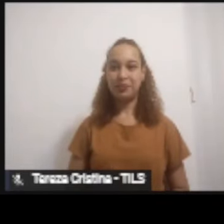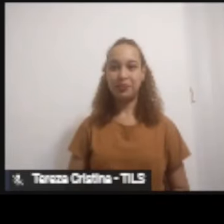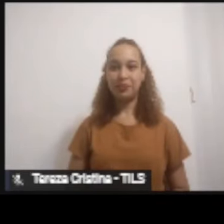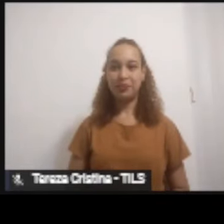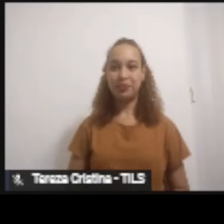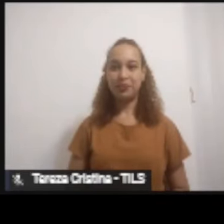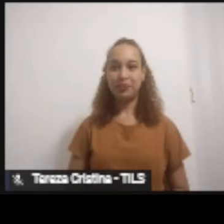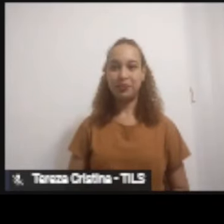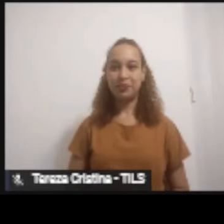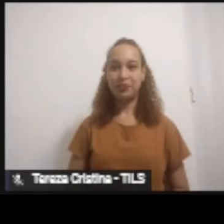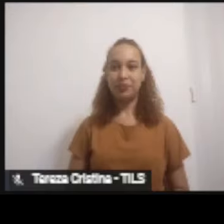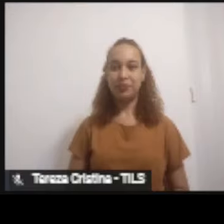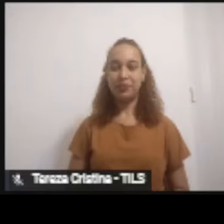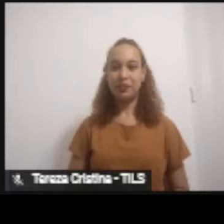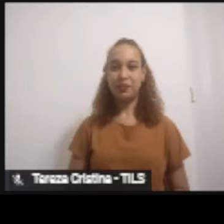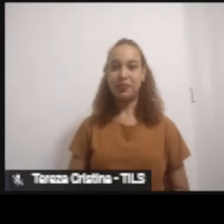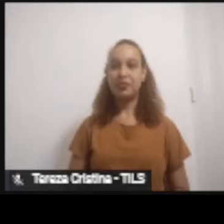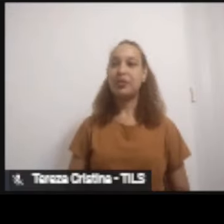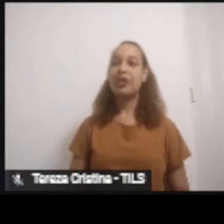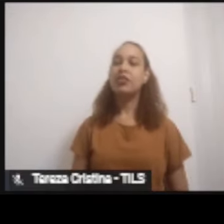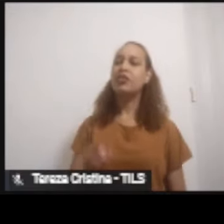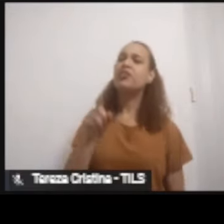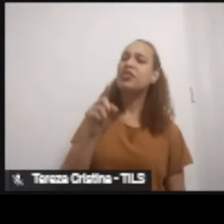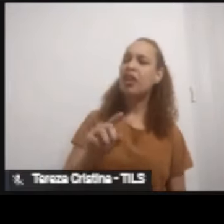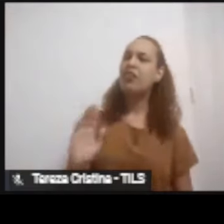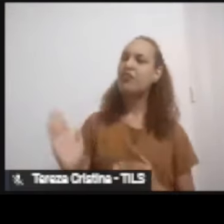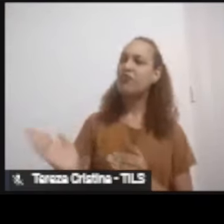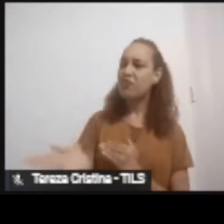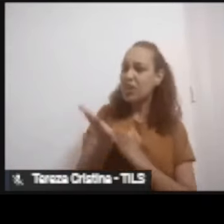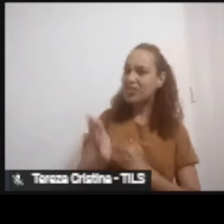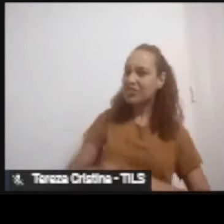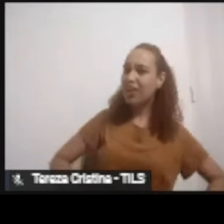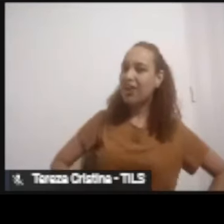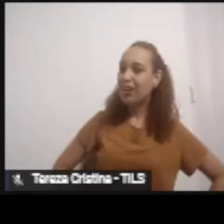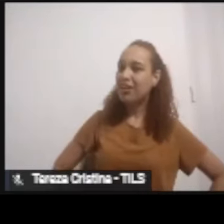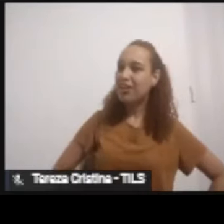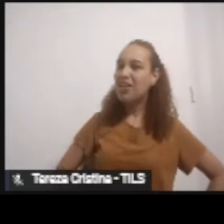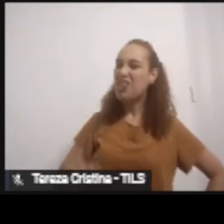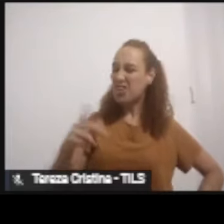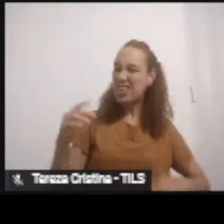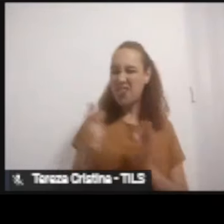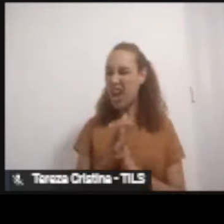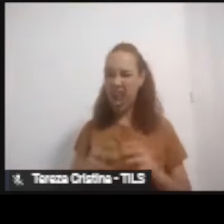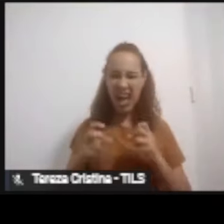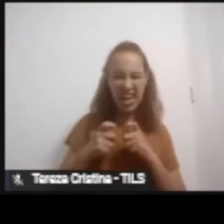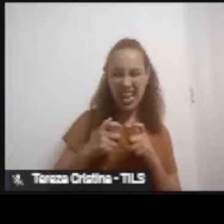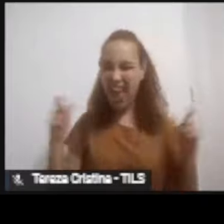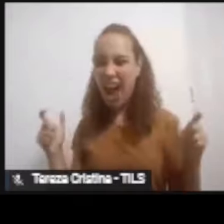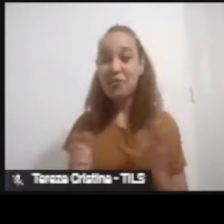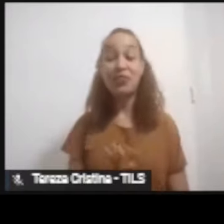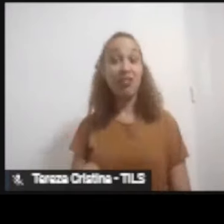bem alto? Vai? Muito bem. Então vamos lá. Um,